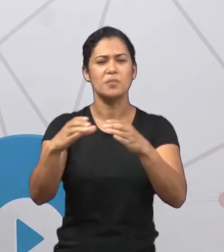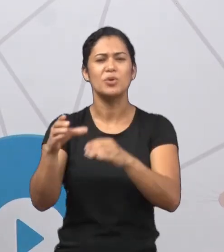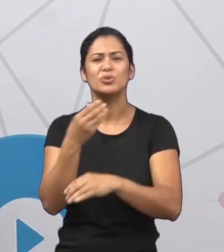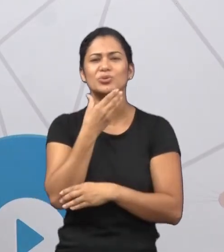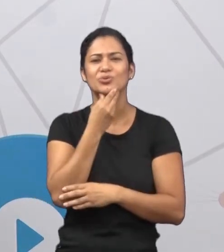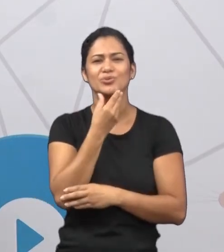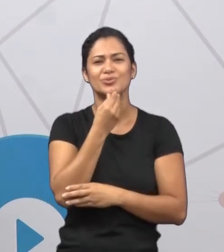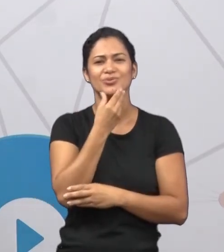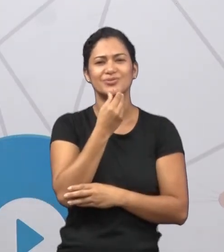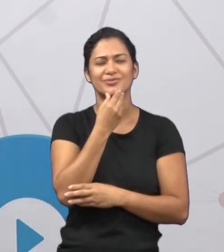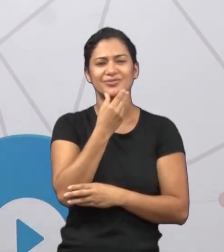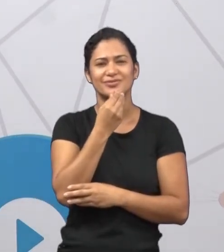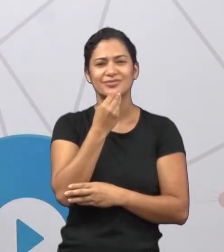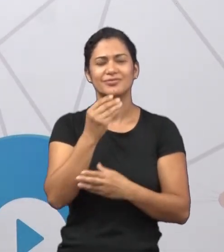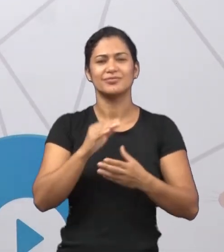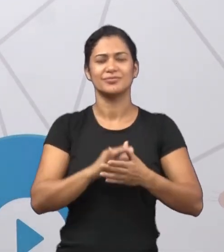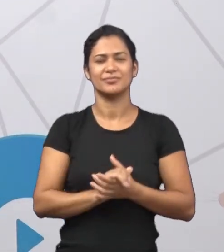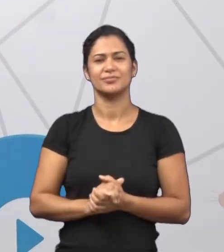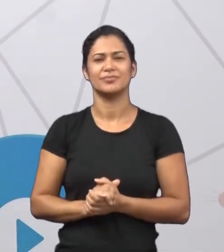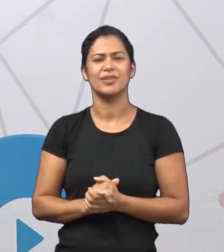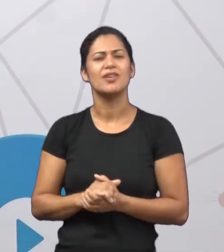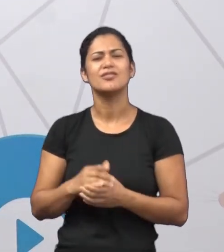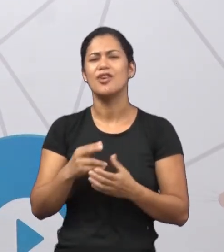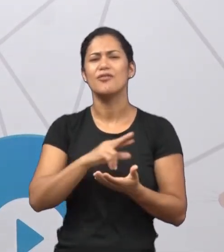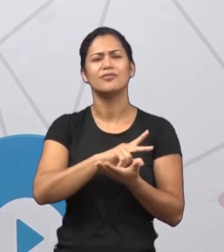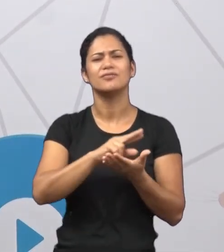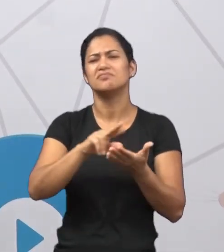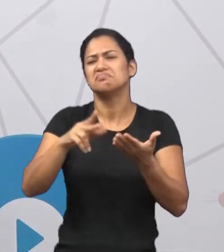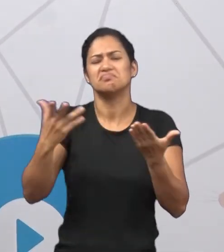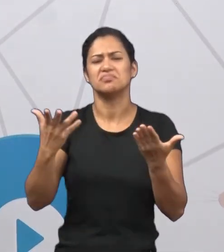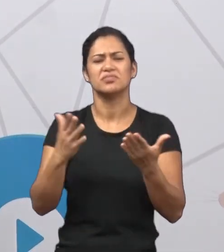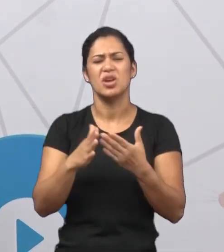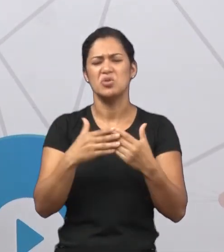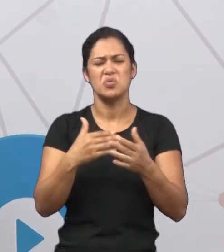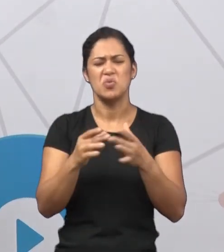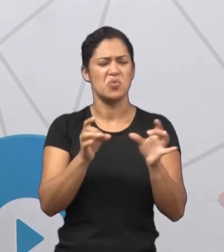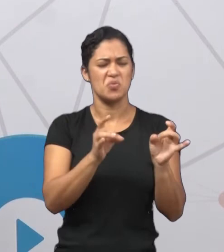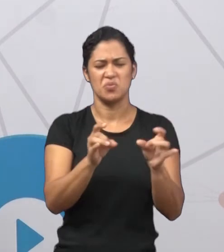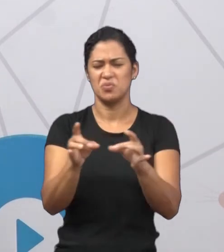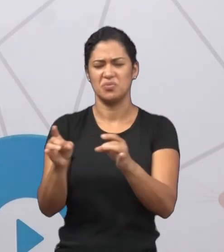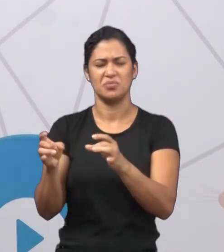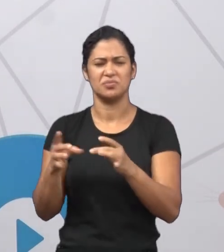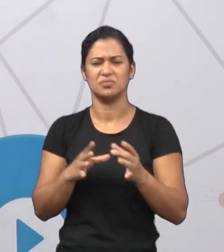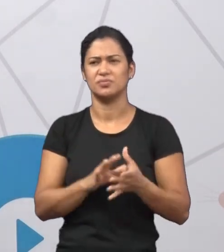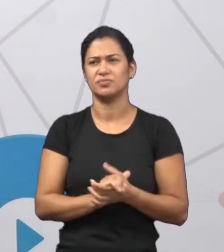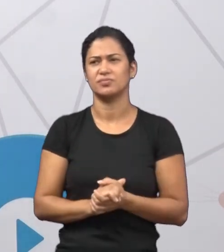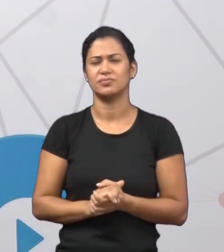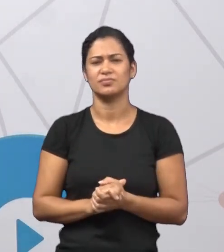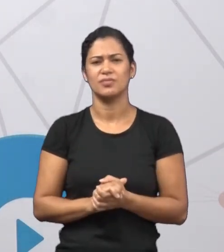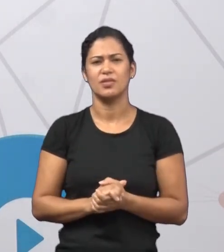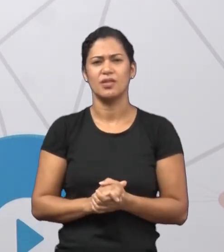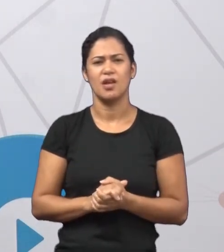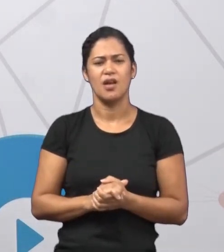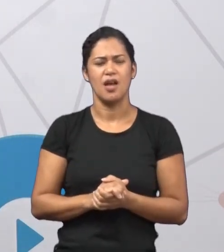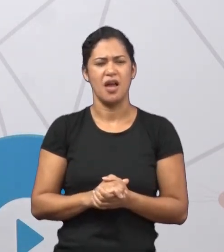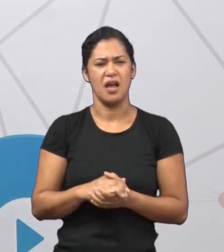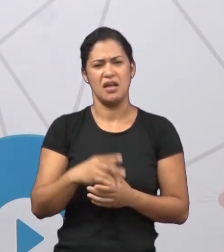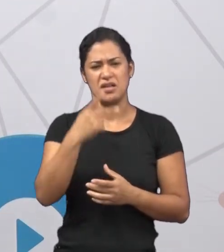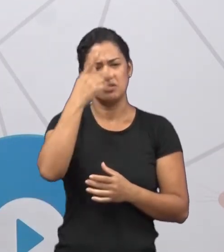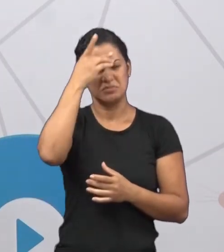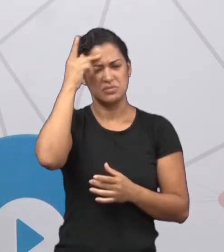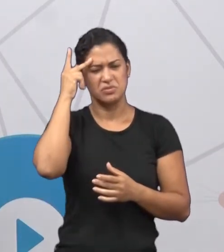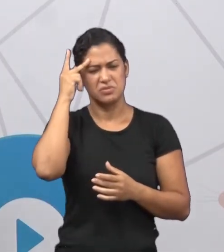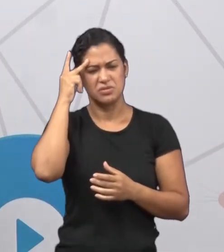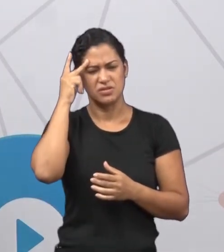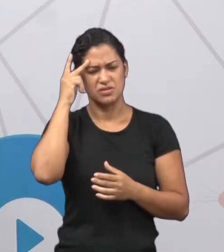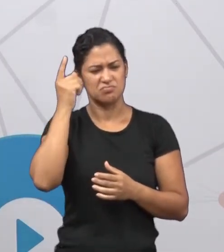bairro bastante comercial, né? Tem vários comércios, vende de tudo lá. Então, algumas pessoas não precisam ir no centro da